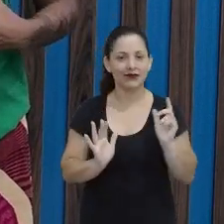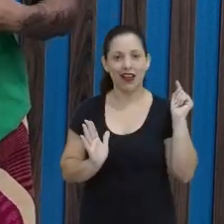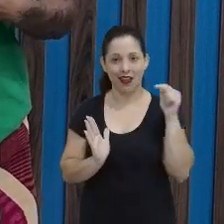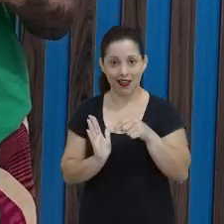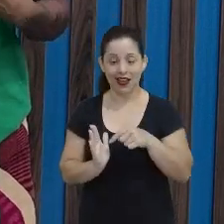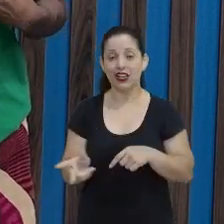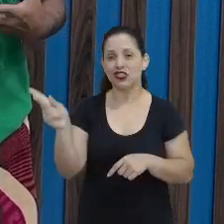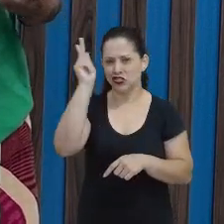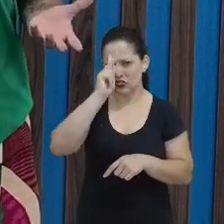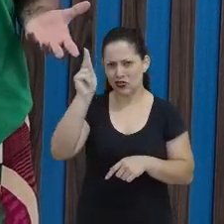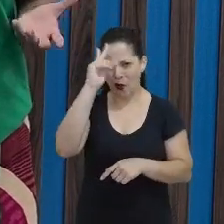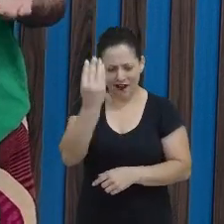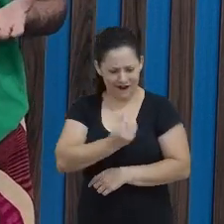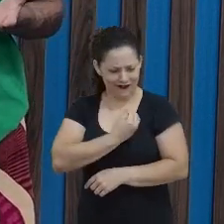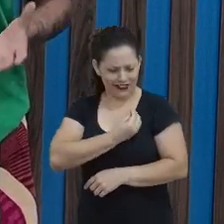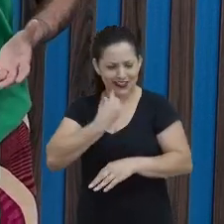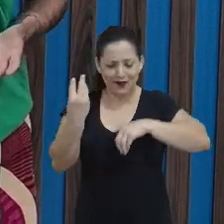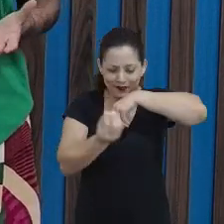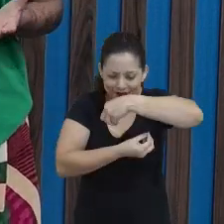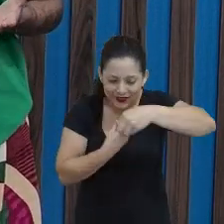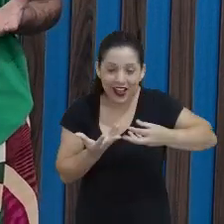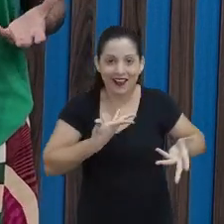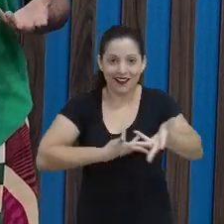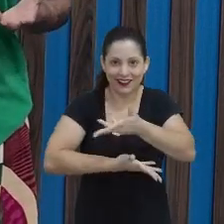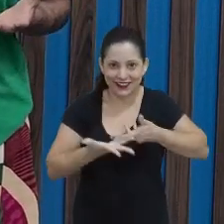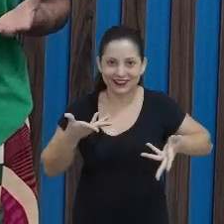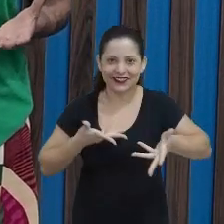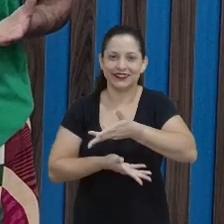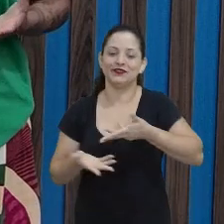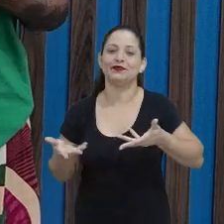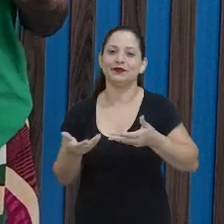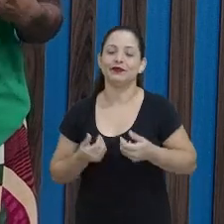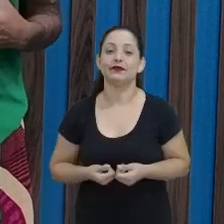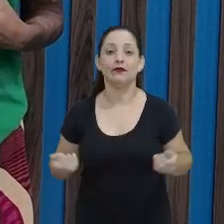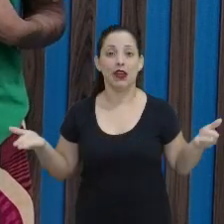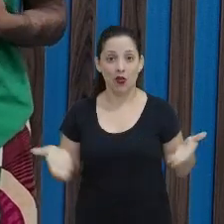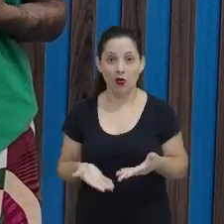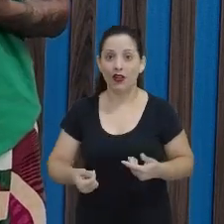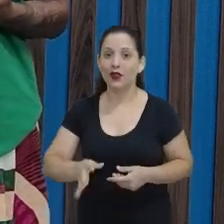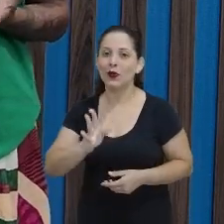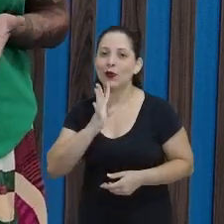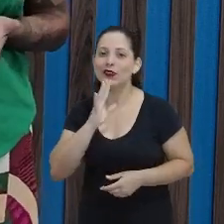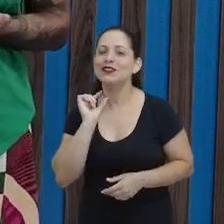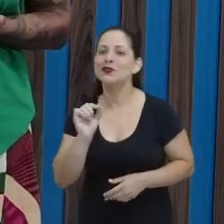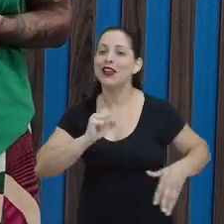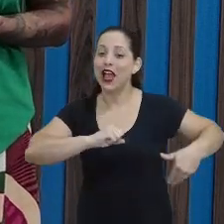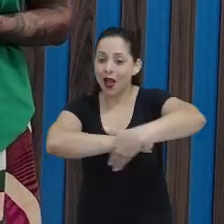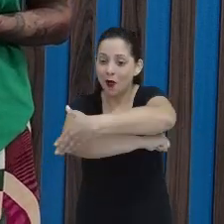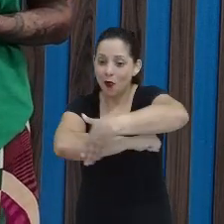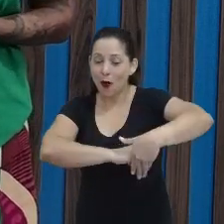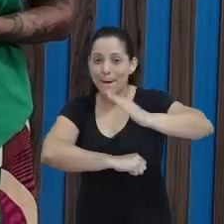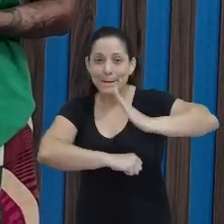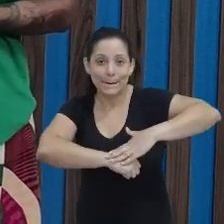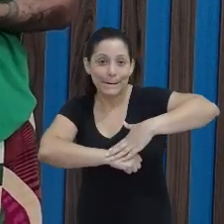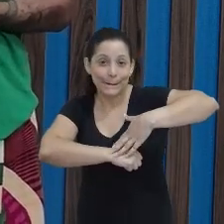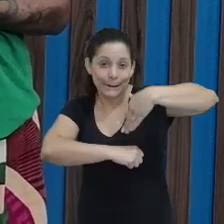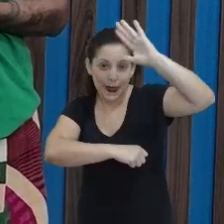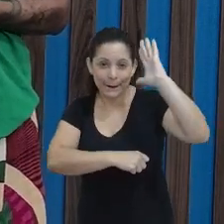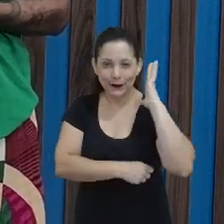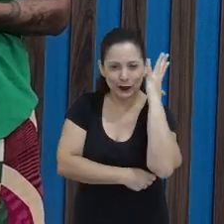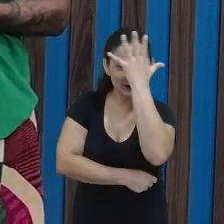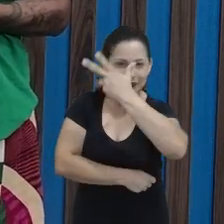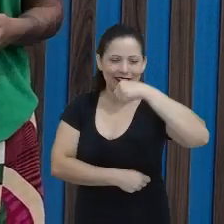ela faz parte da vida, né? Então, a gente vai falar da rua mais bonita do Brasil. Eu